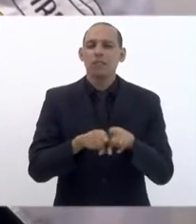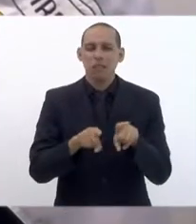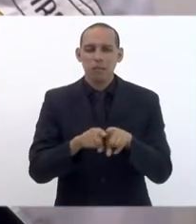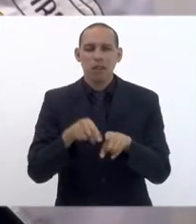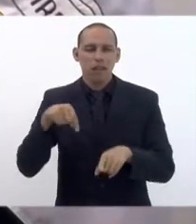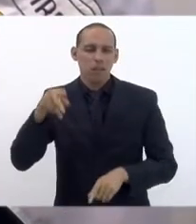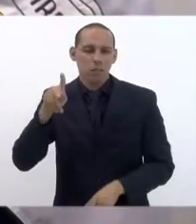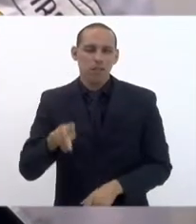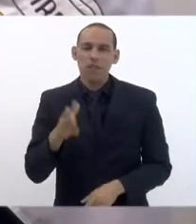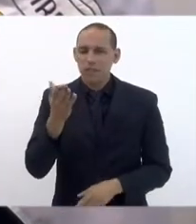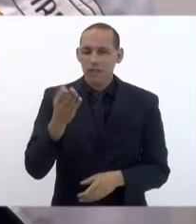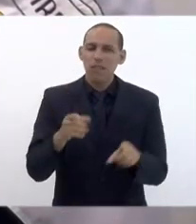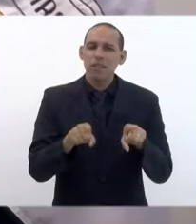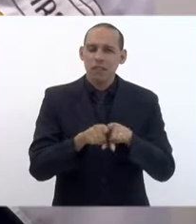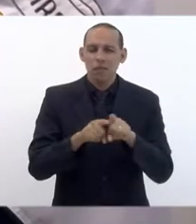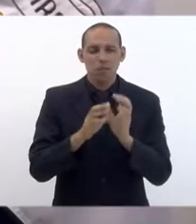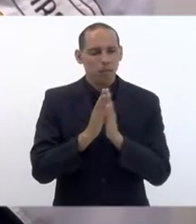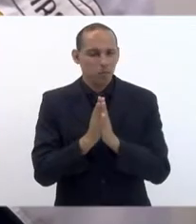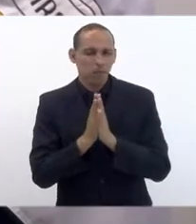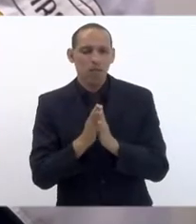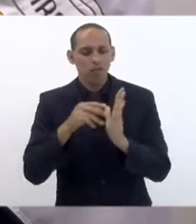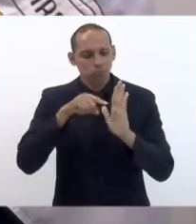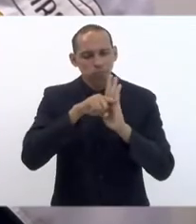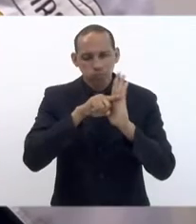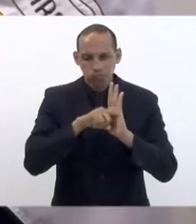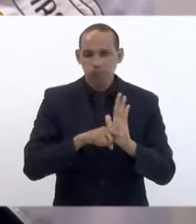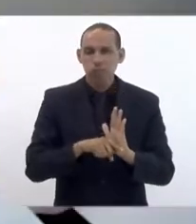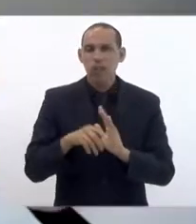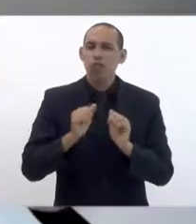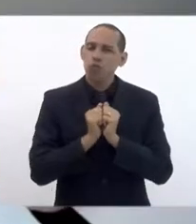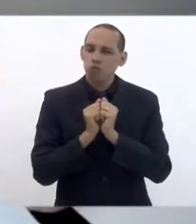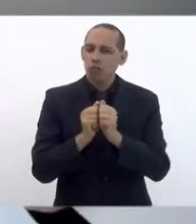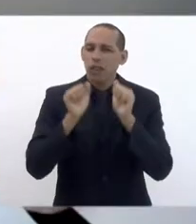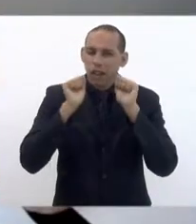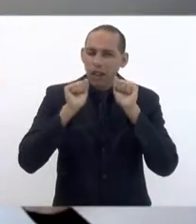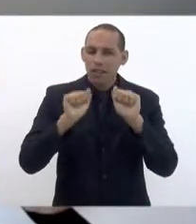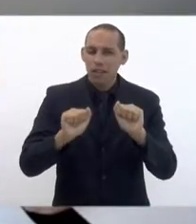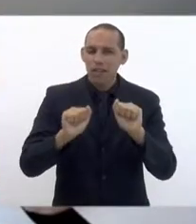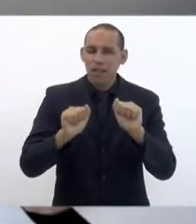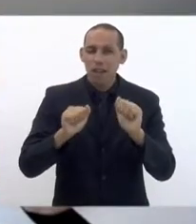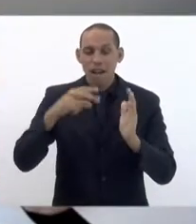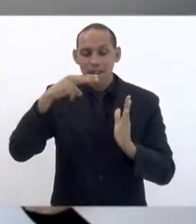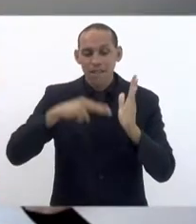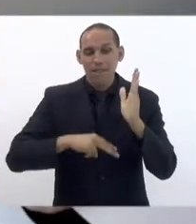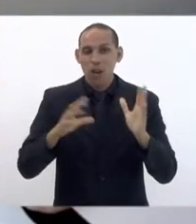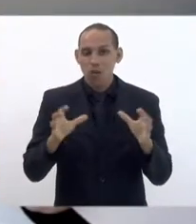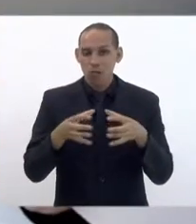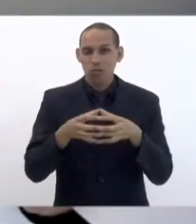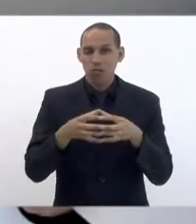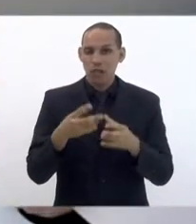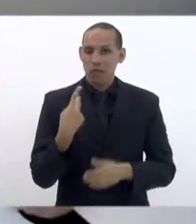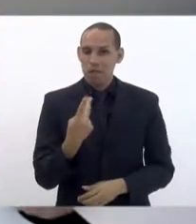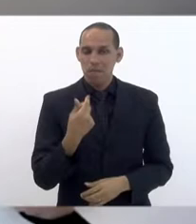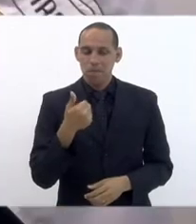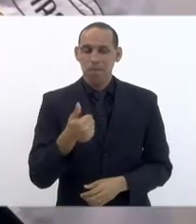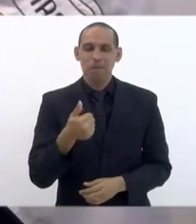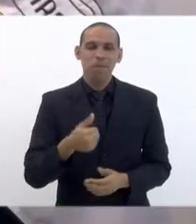e se você puder também dar uma análise okay. com a sua assessoria. Vista conjunta minha e sua. Combinado.